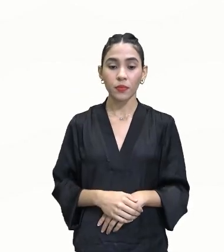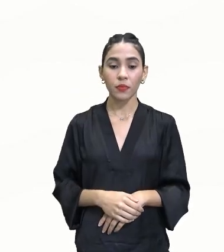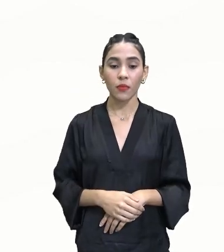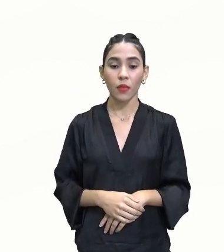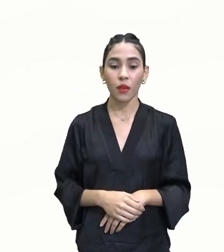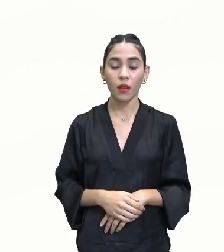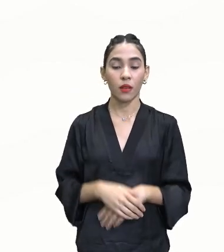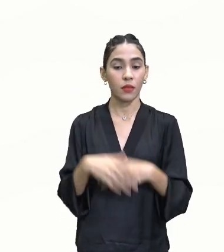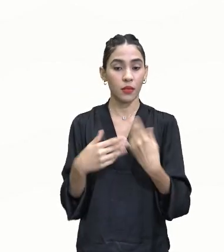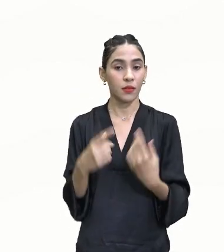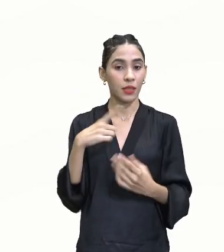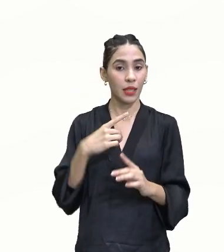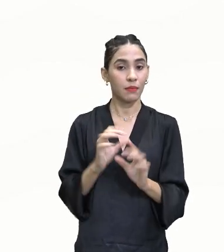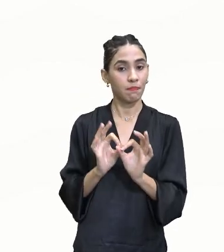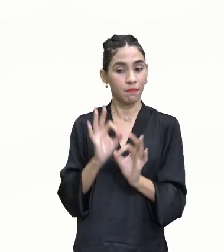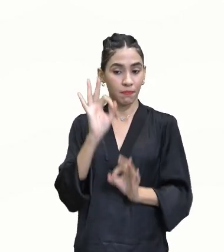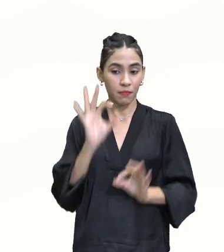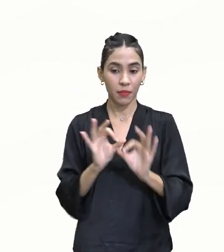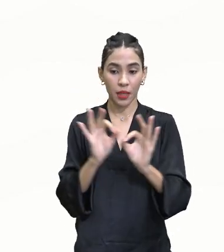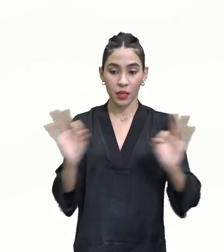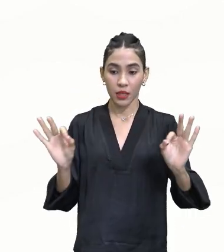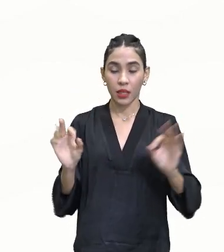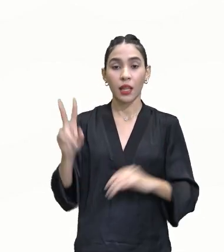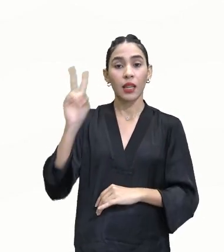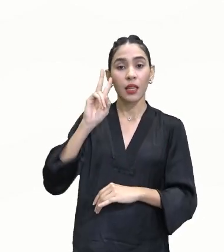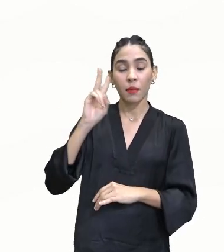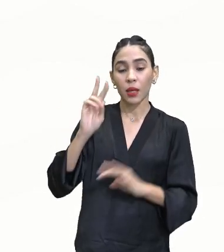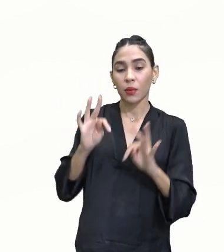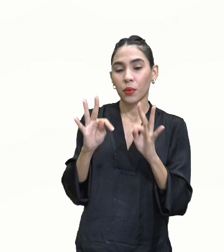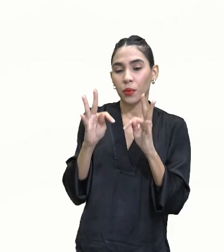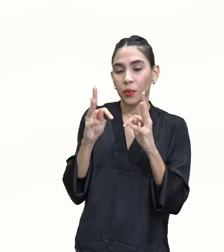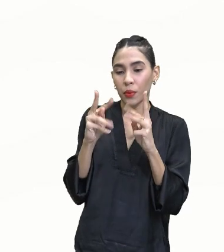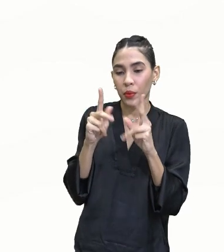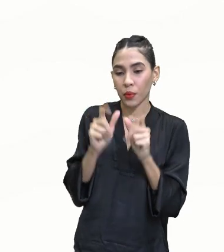tenho, então, a medida. Lembrando, então, que tudo isso